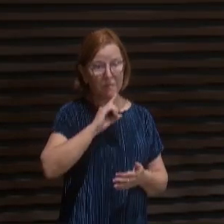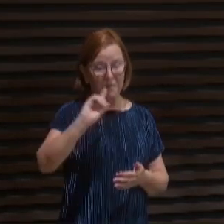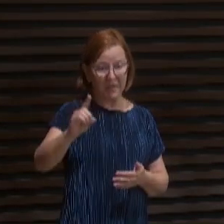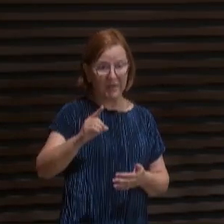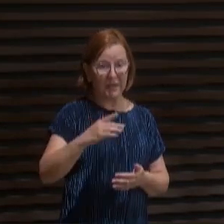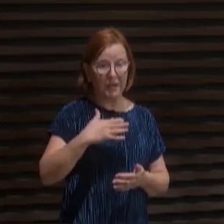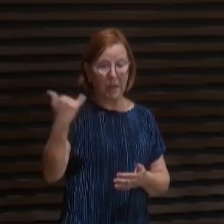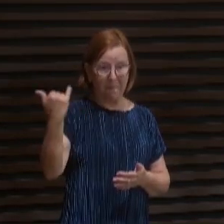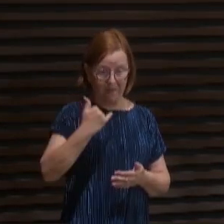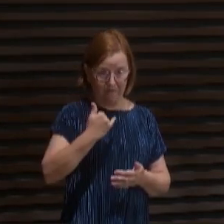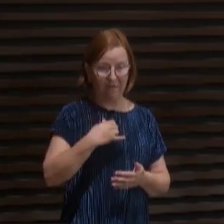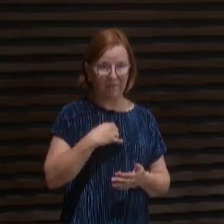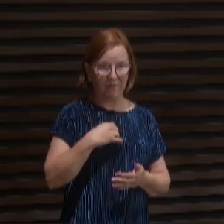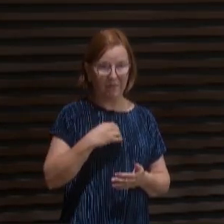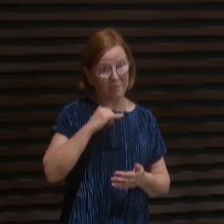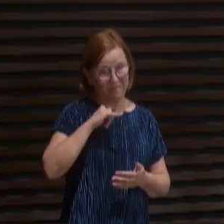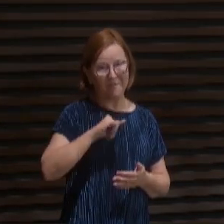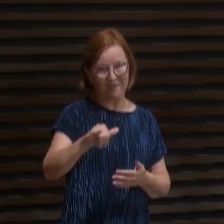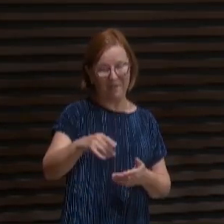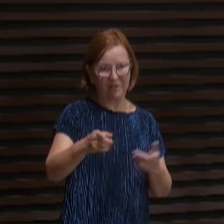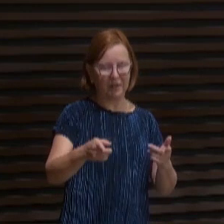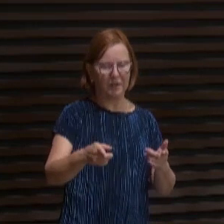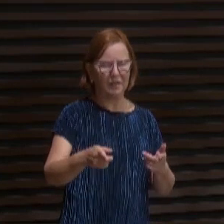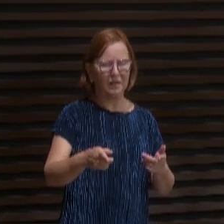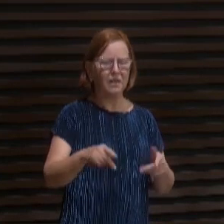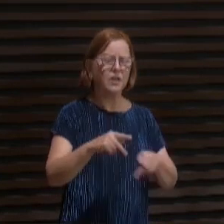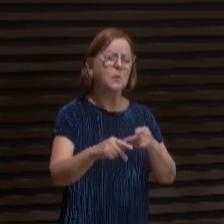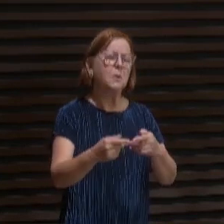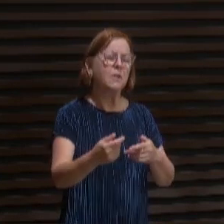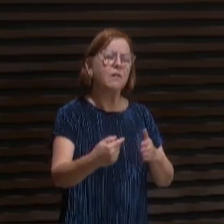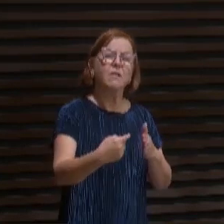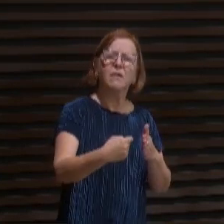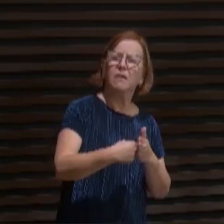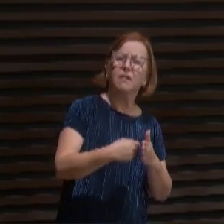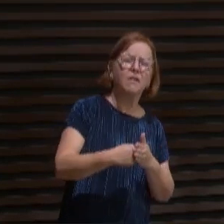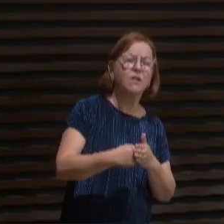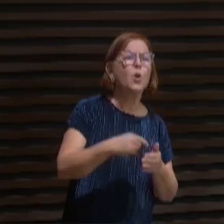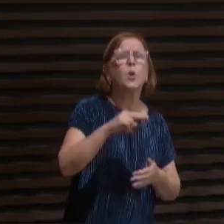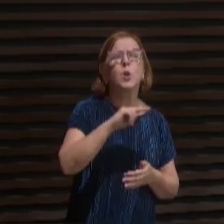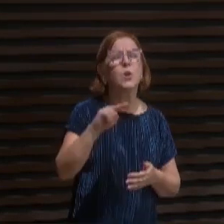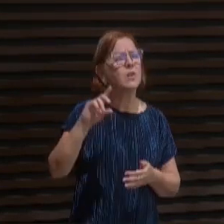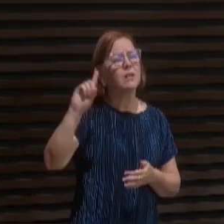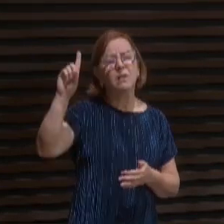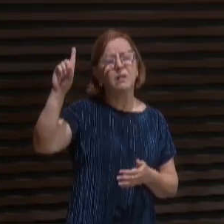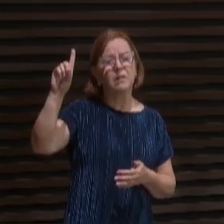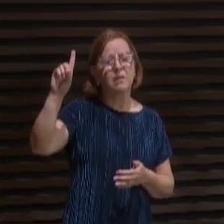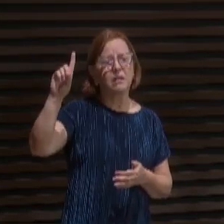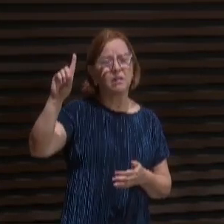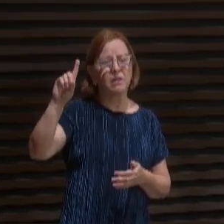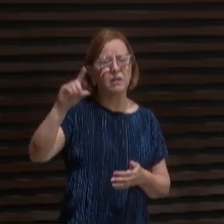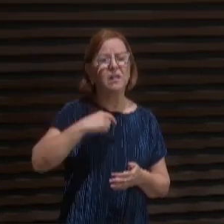vós outros, e eles me perguntarem: qual é o seu nome? Que